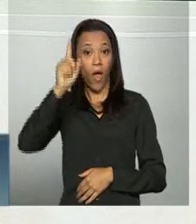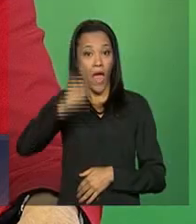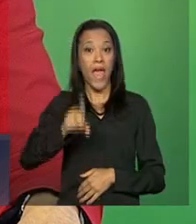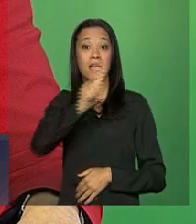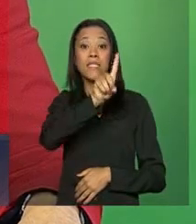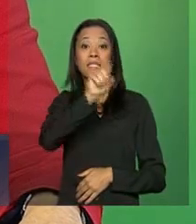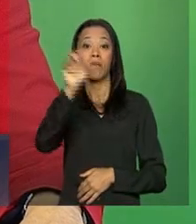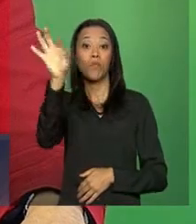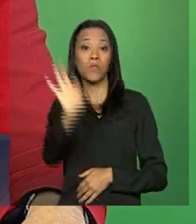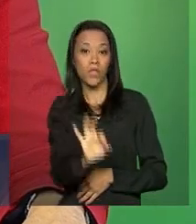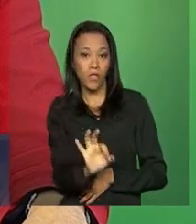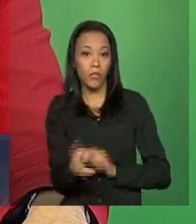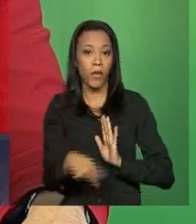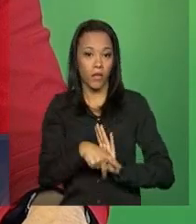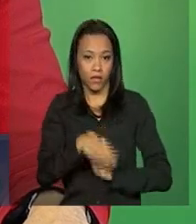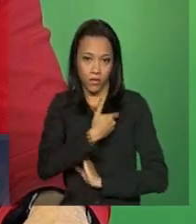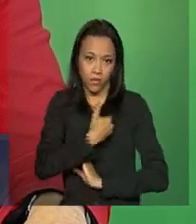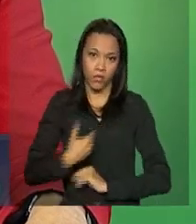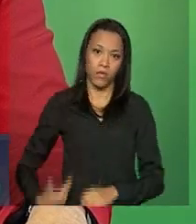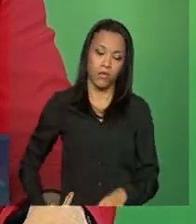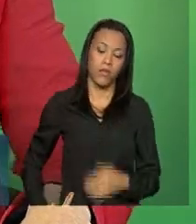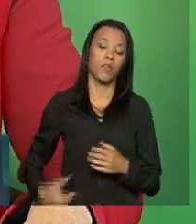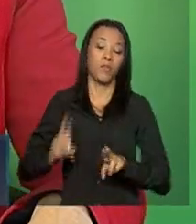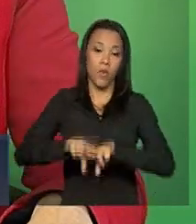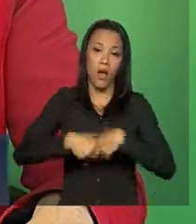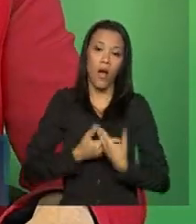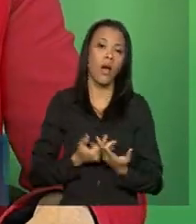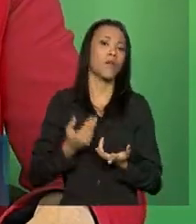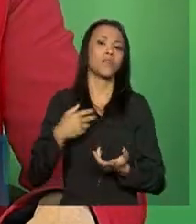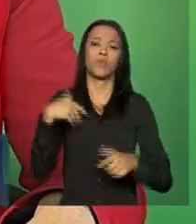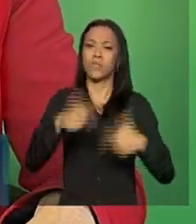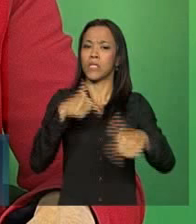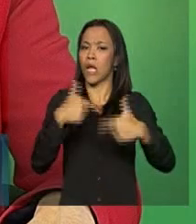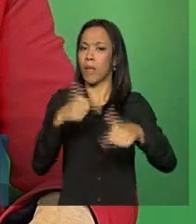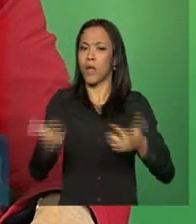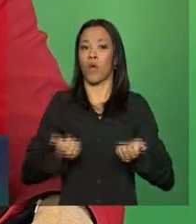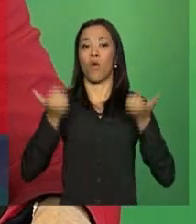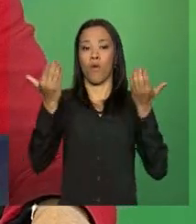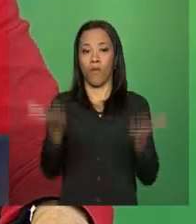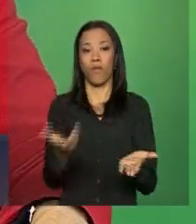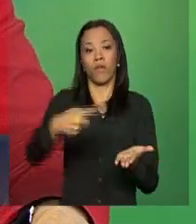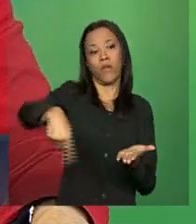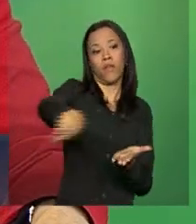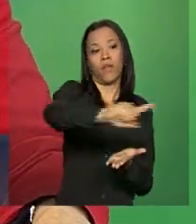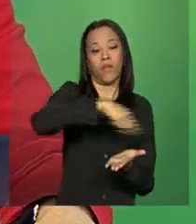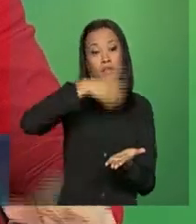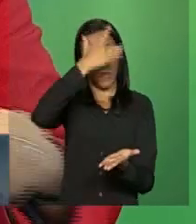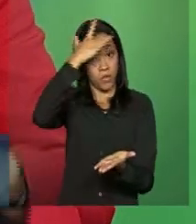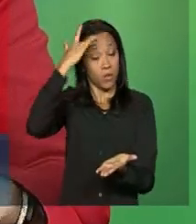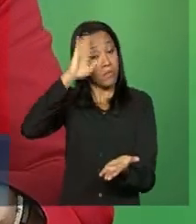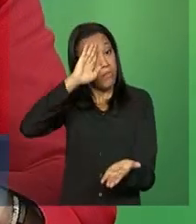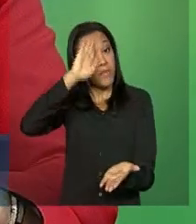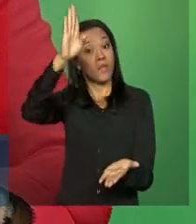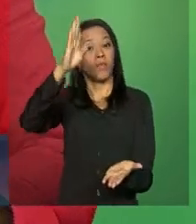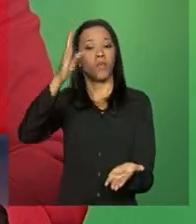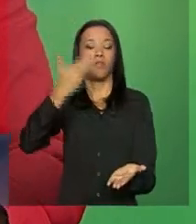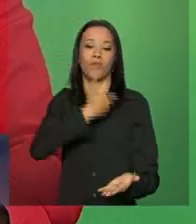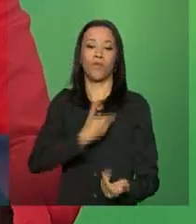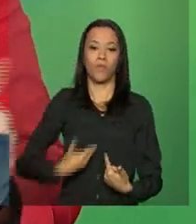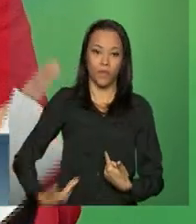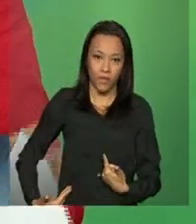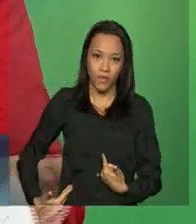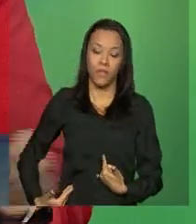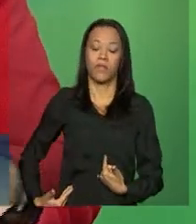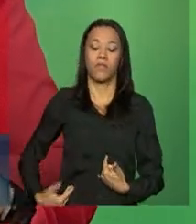pública, pela natureza dos serviços que ela presta, especialmente ao governo,